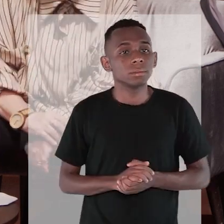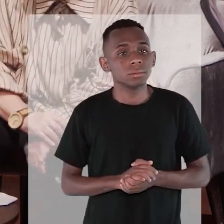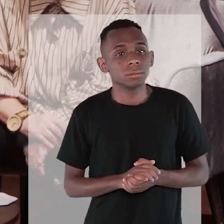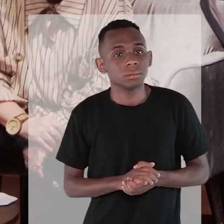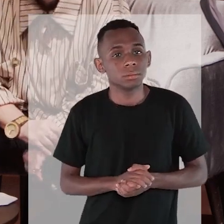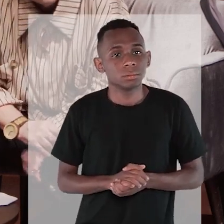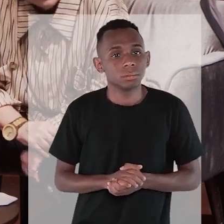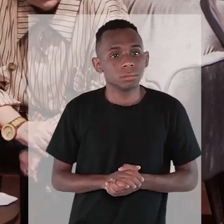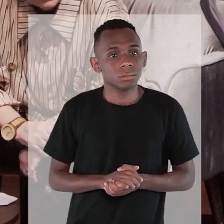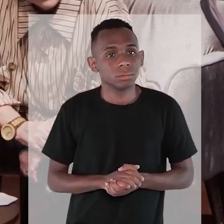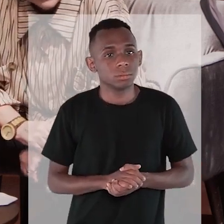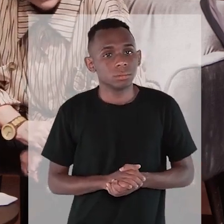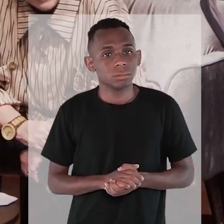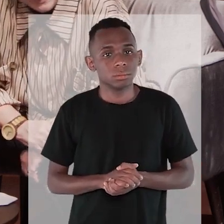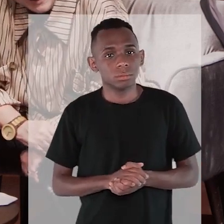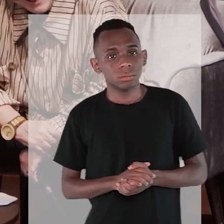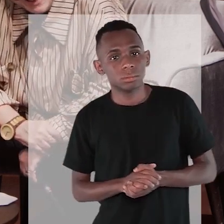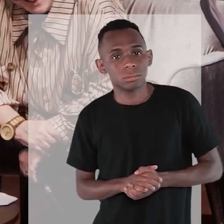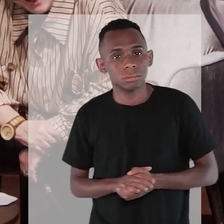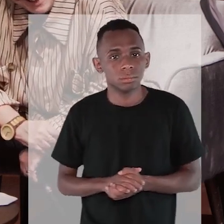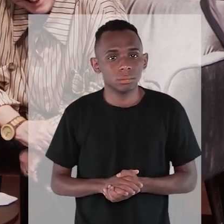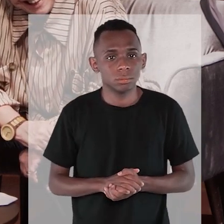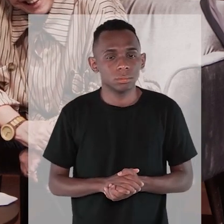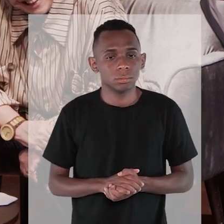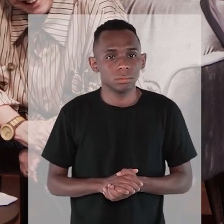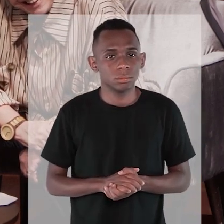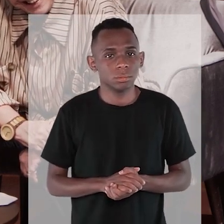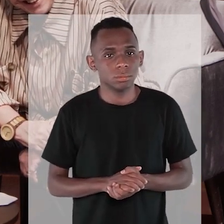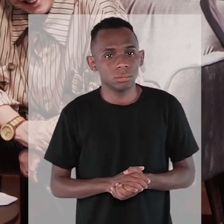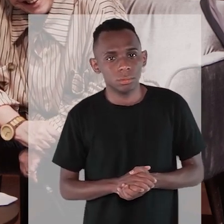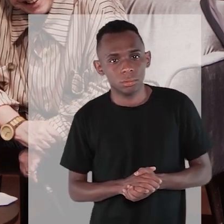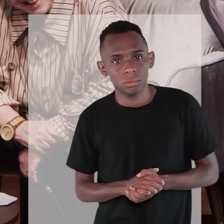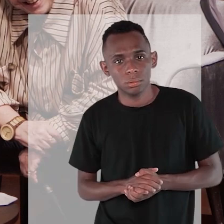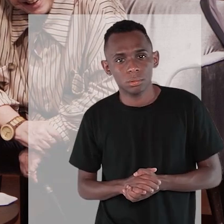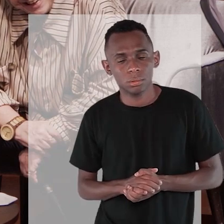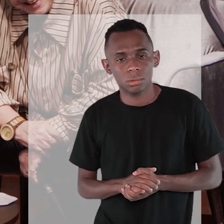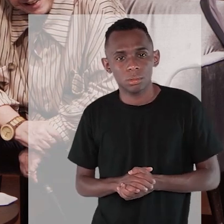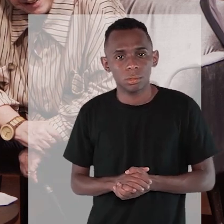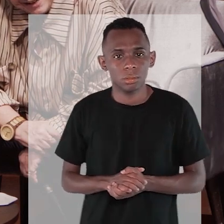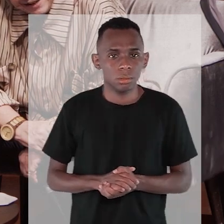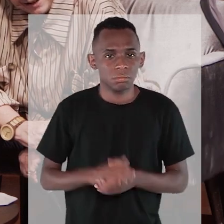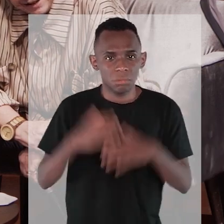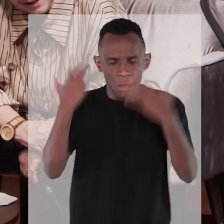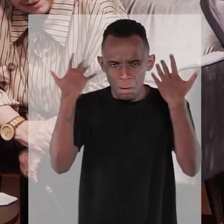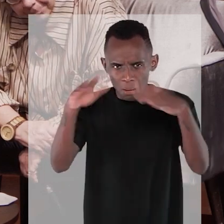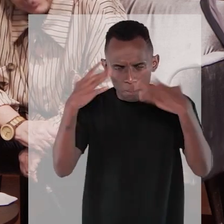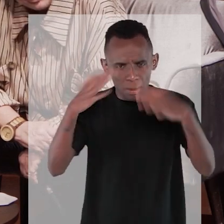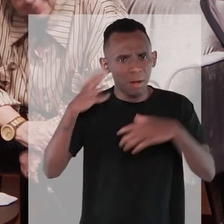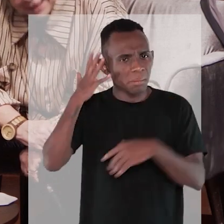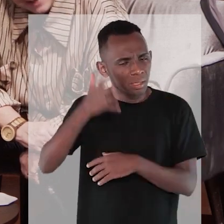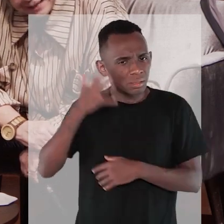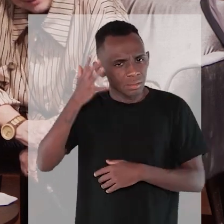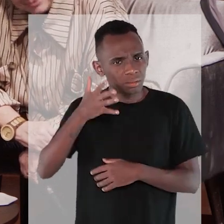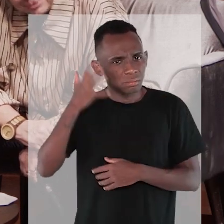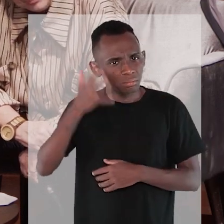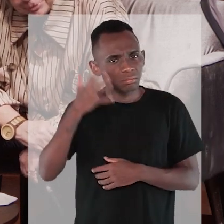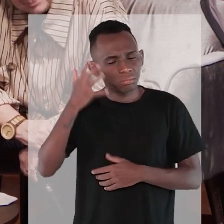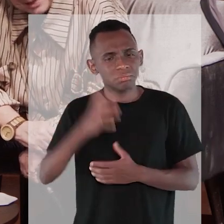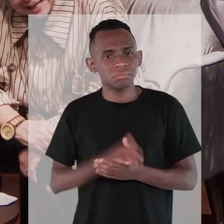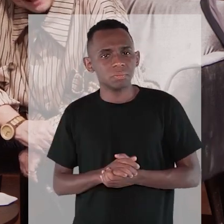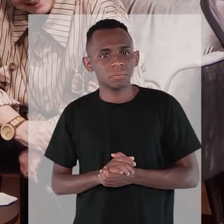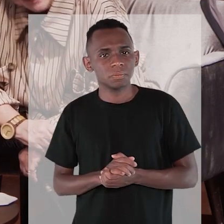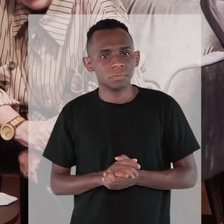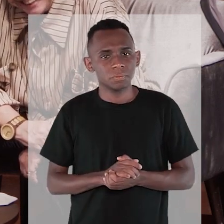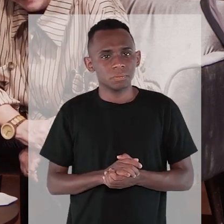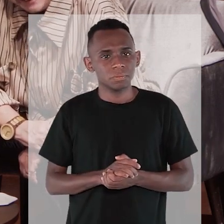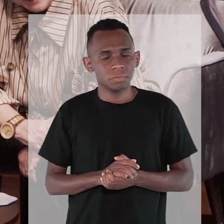da plateia assume o microfone. Ele é um homem branco, de cabelos grisalhos, que usa óculos. Ele veste